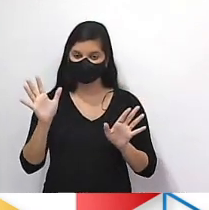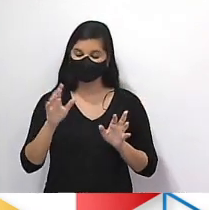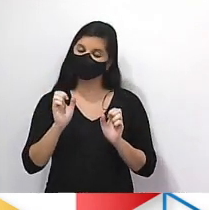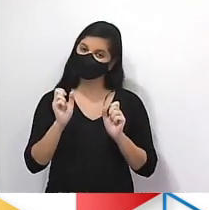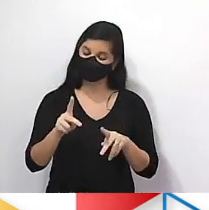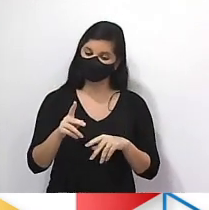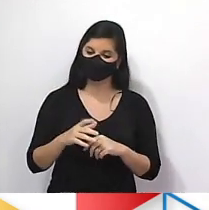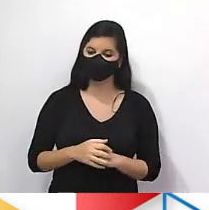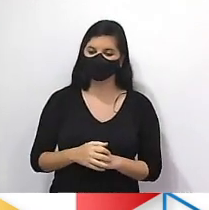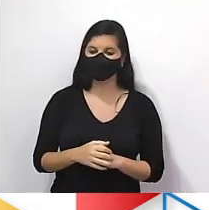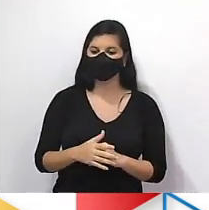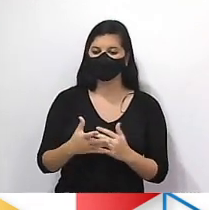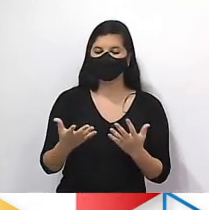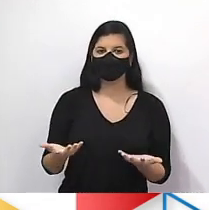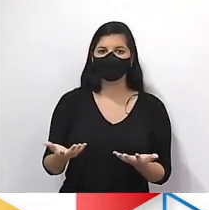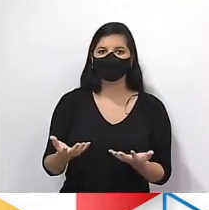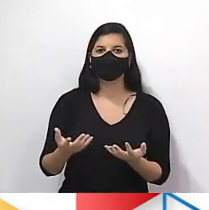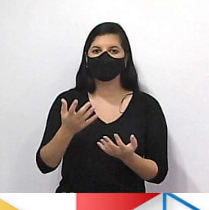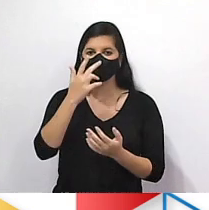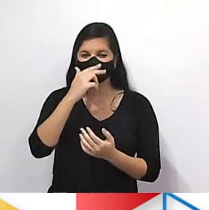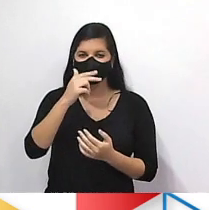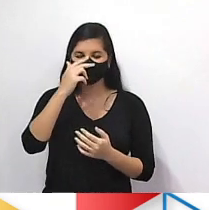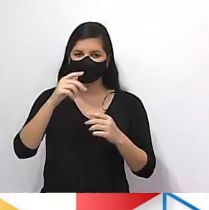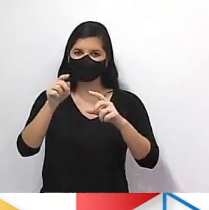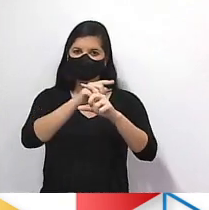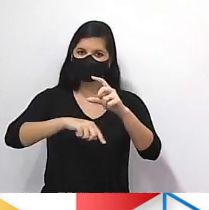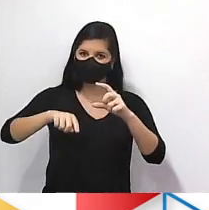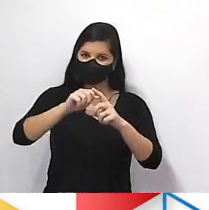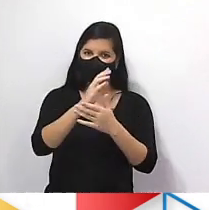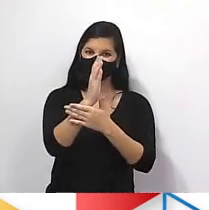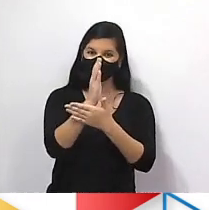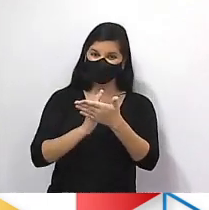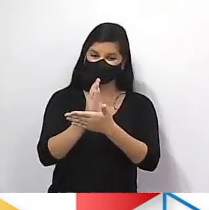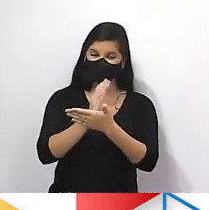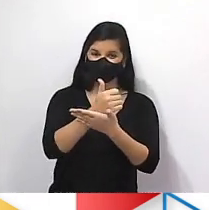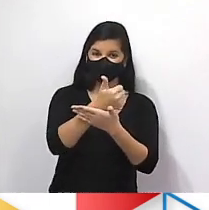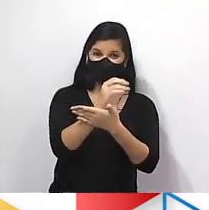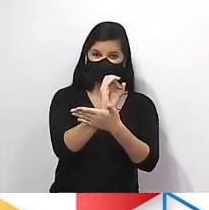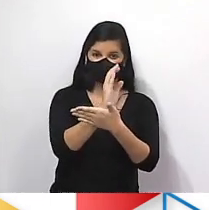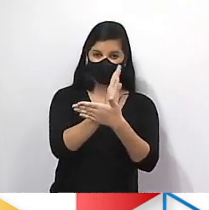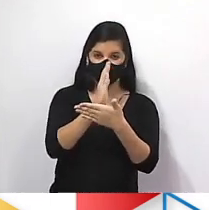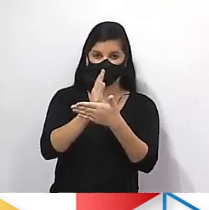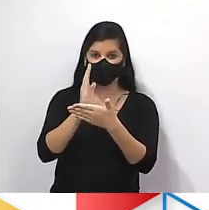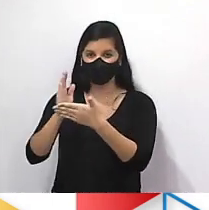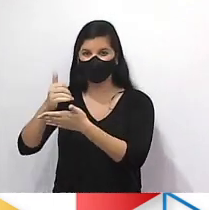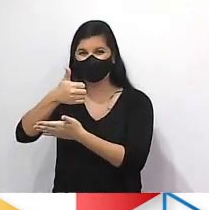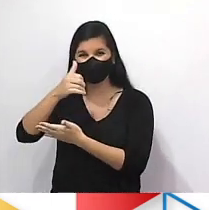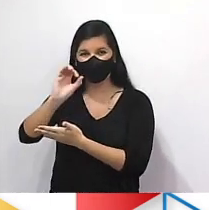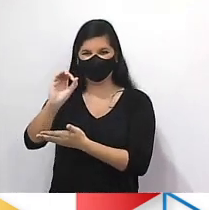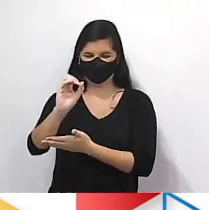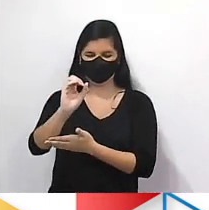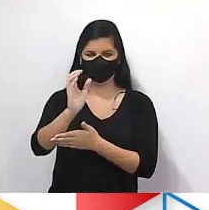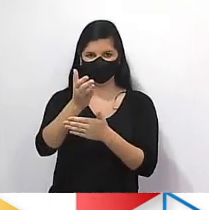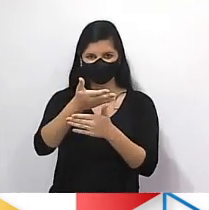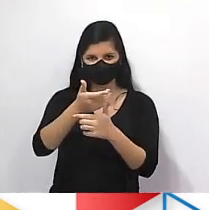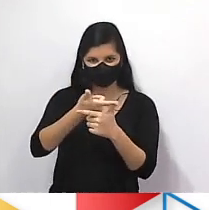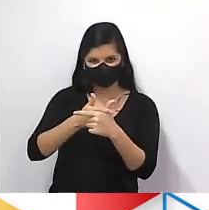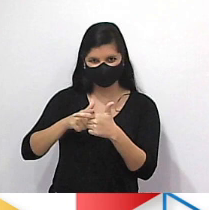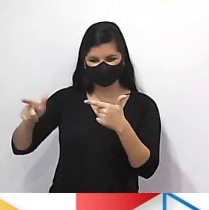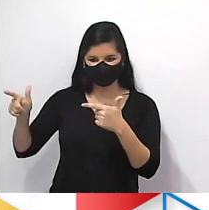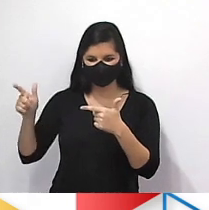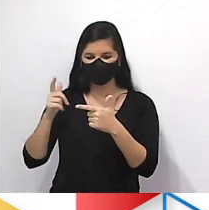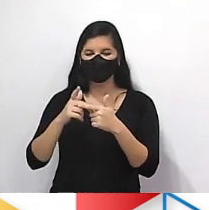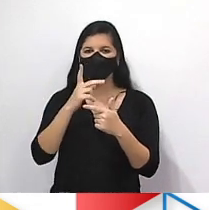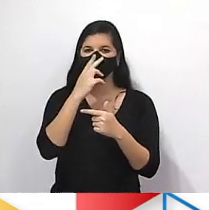Então é lógico que esse mesmo pão dividido em 10 partes iguais, professor, por que 10 partes? Isso aí é o desenho